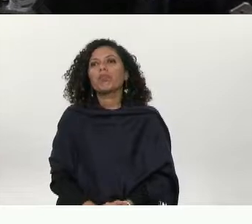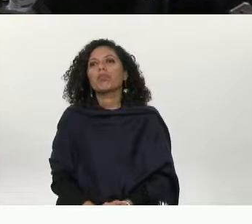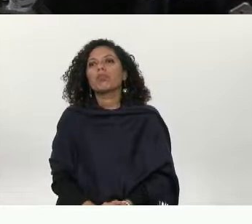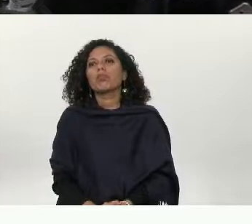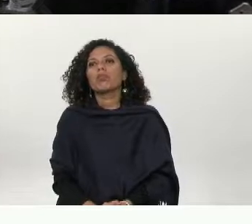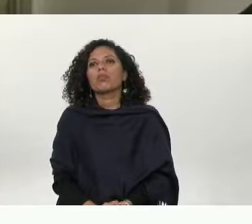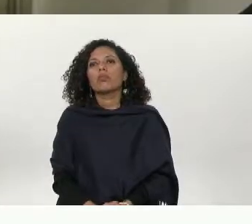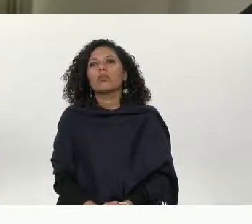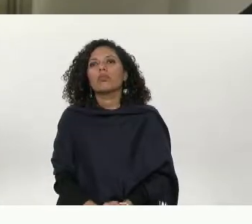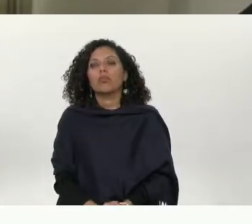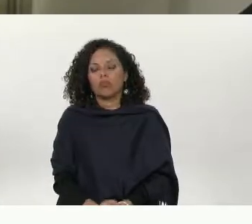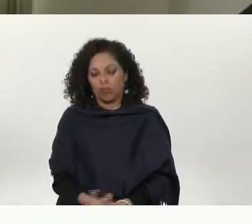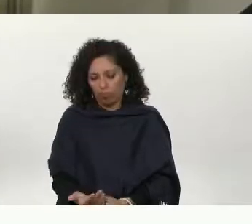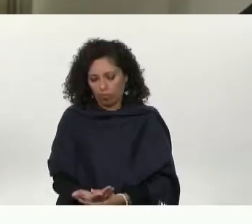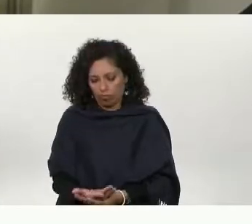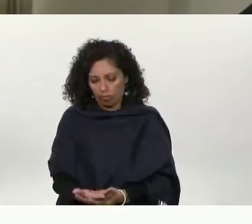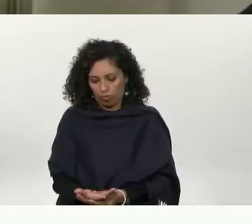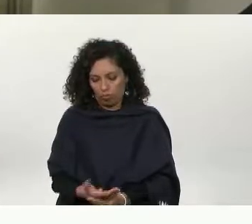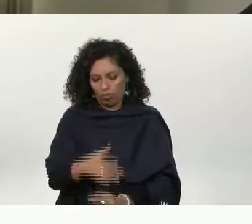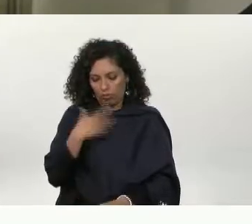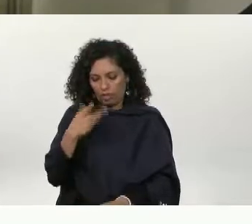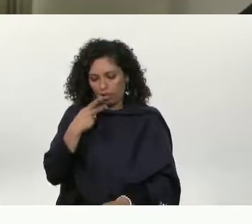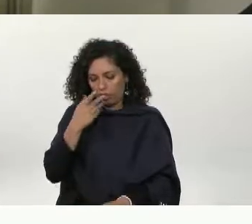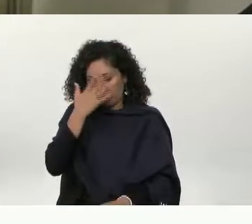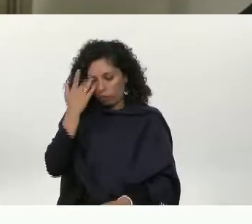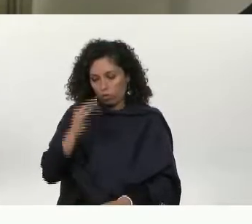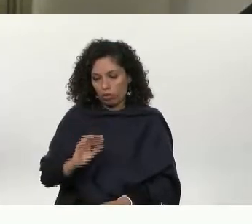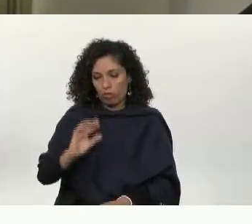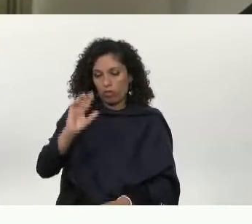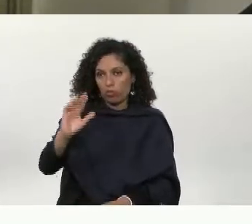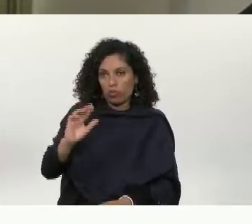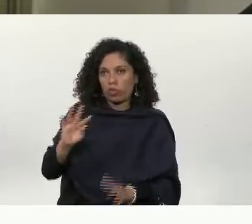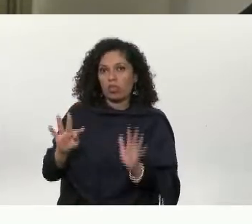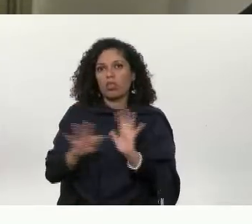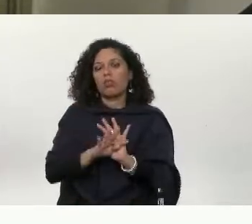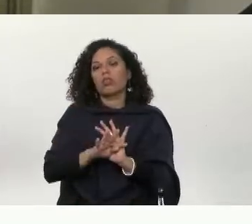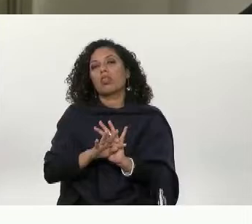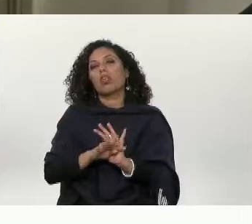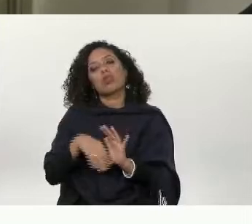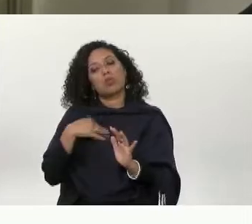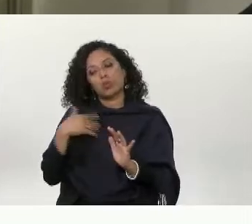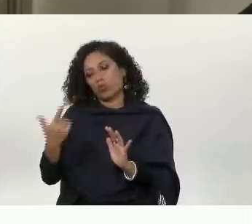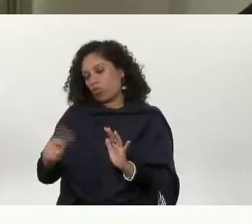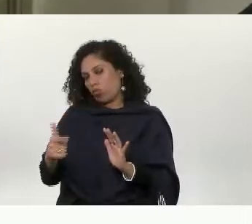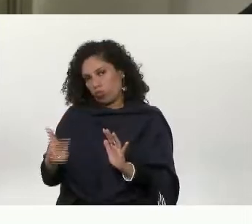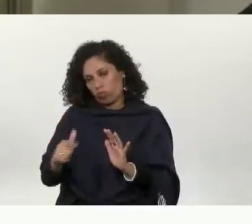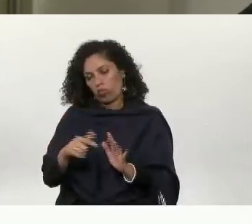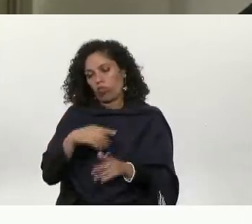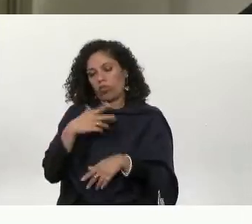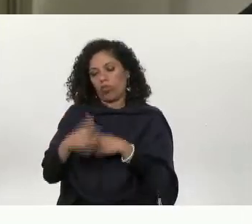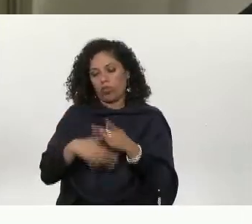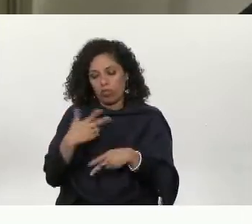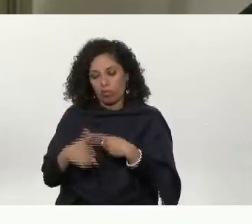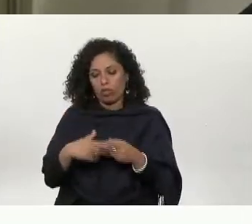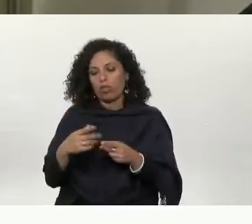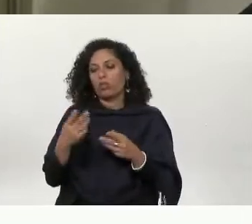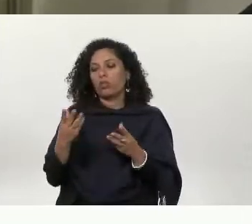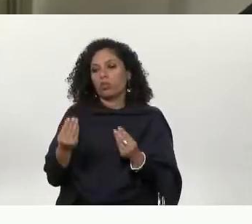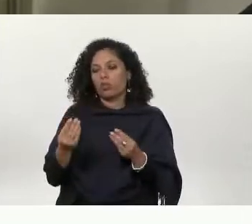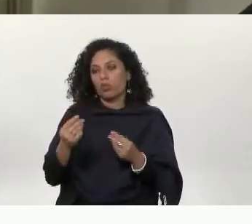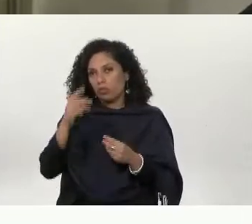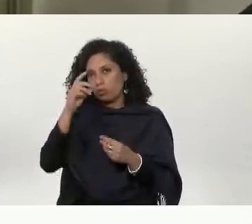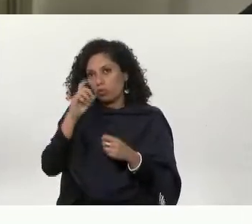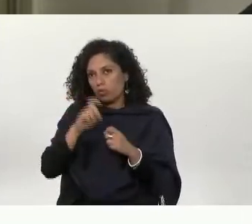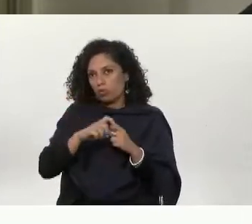Em relação ao responsável técnico, realmente eu não tinha um responsável técnico, ofereci esse cargo para vários médicos